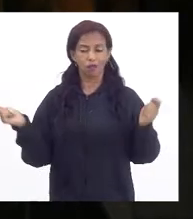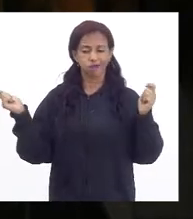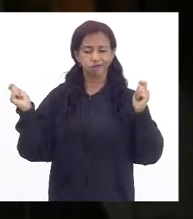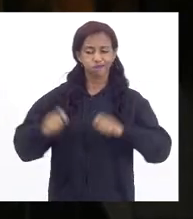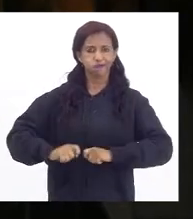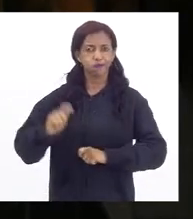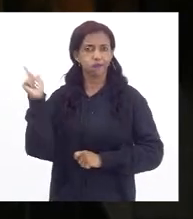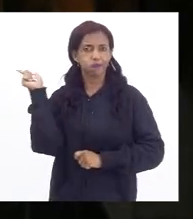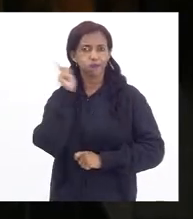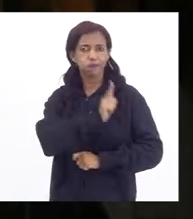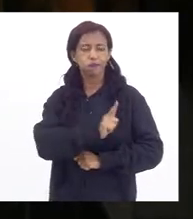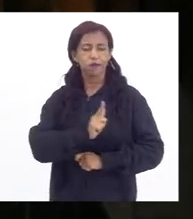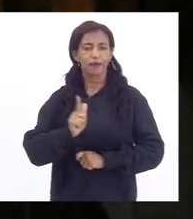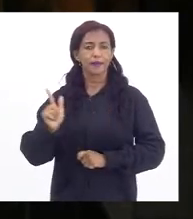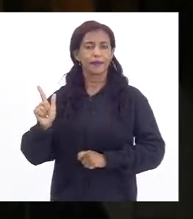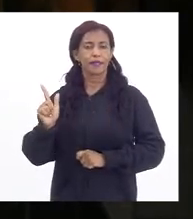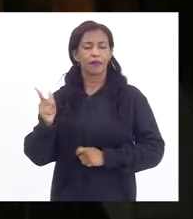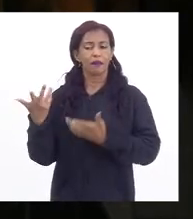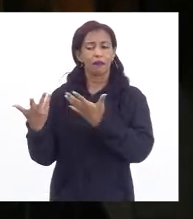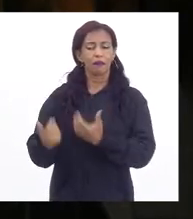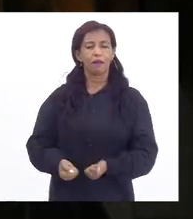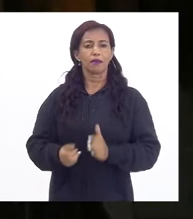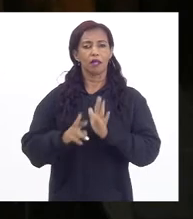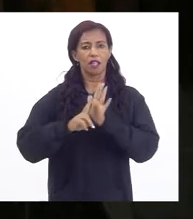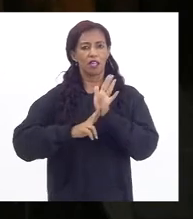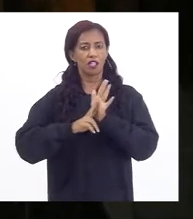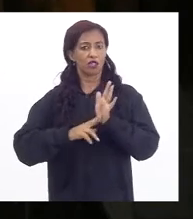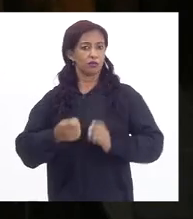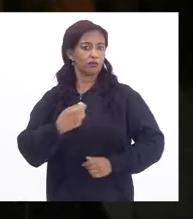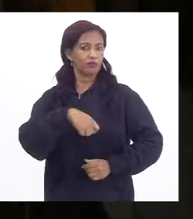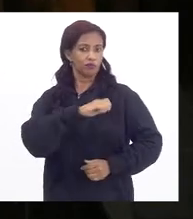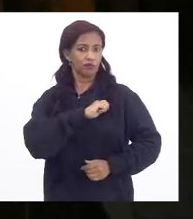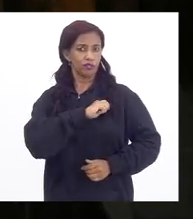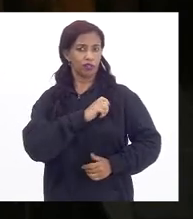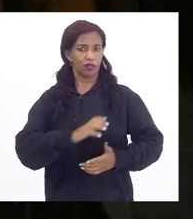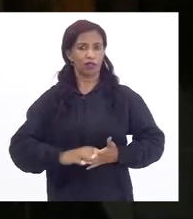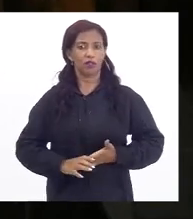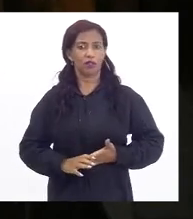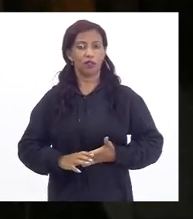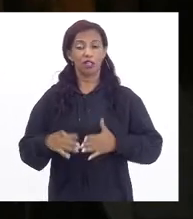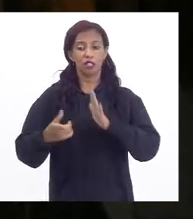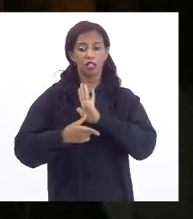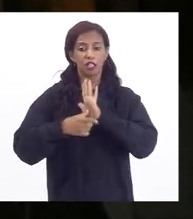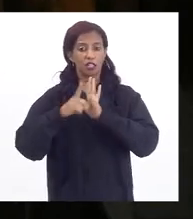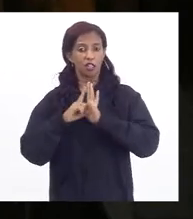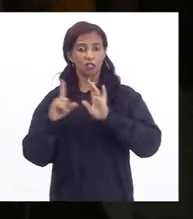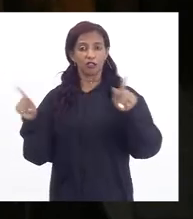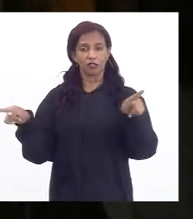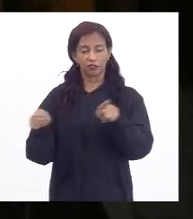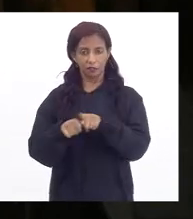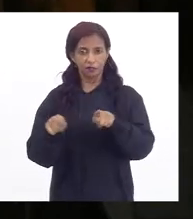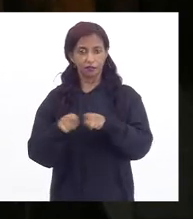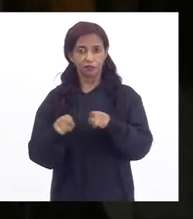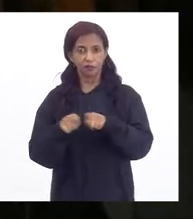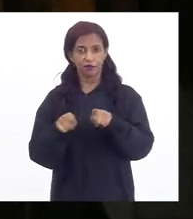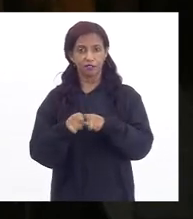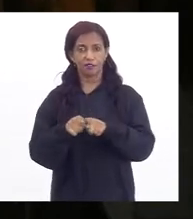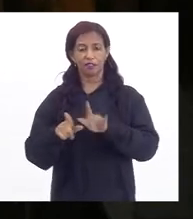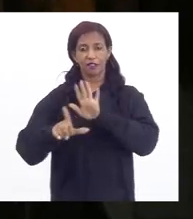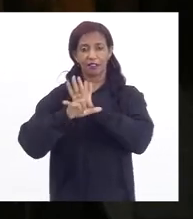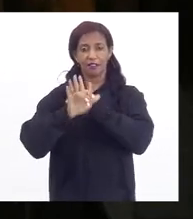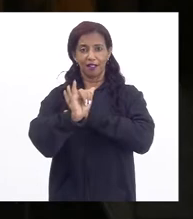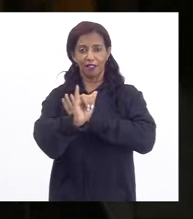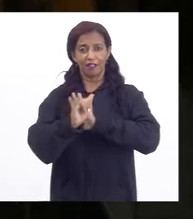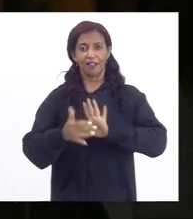pudesse aderir ao regime de recuperação fiscal. E antes também da lei